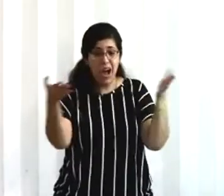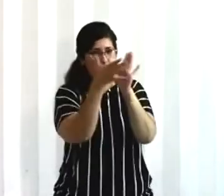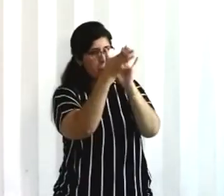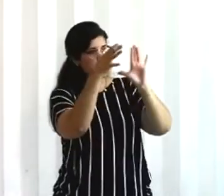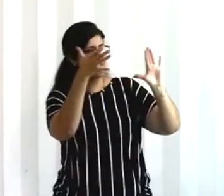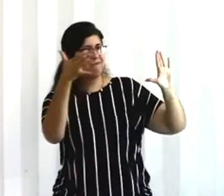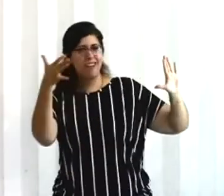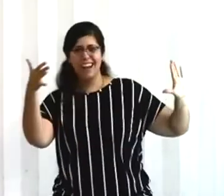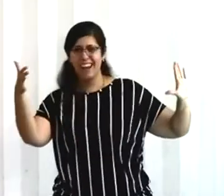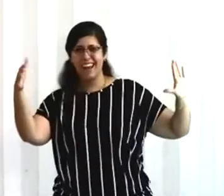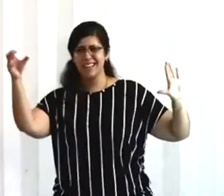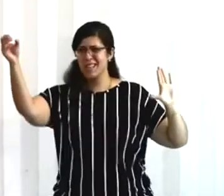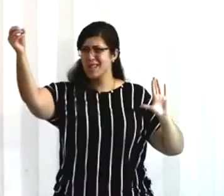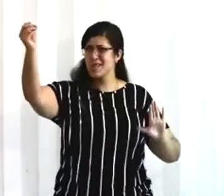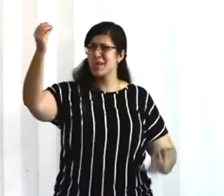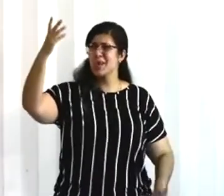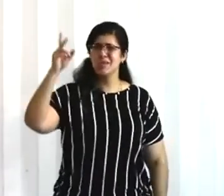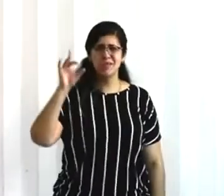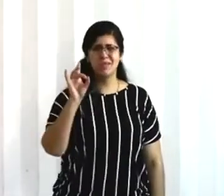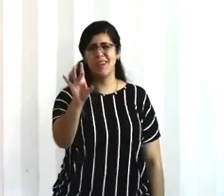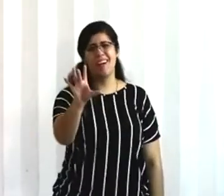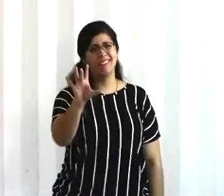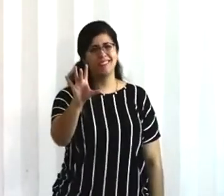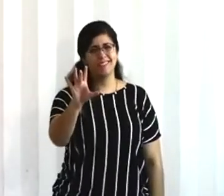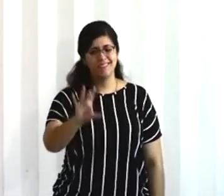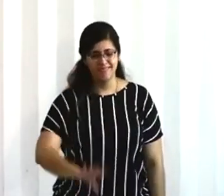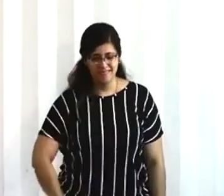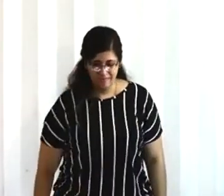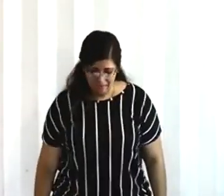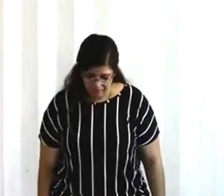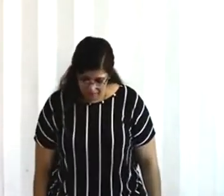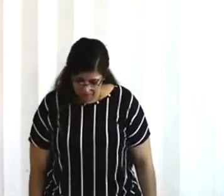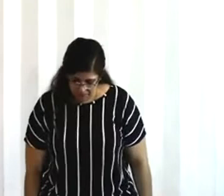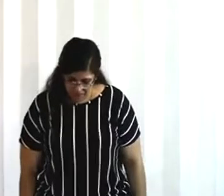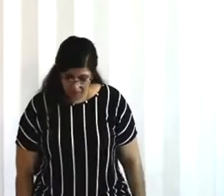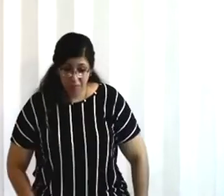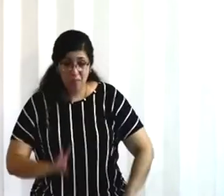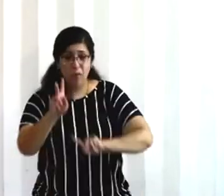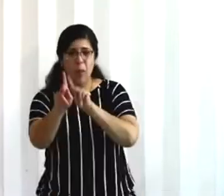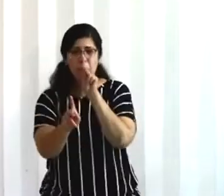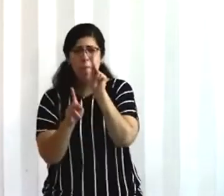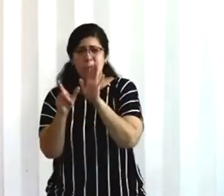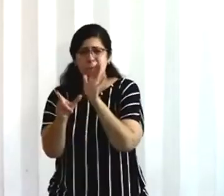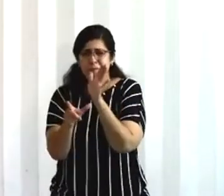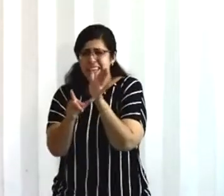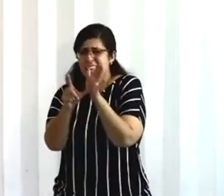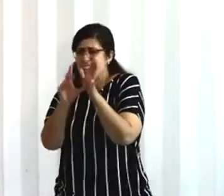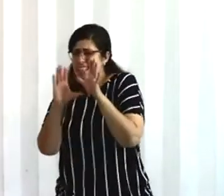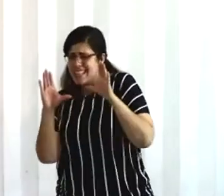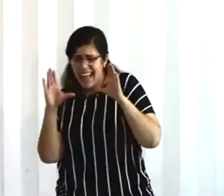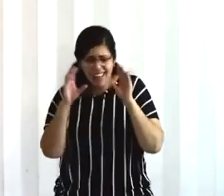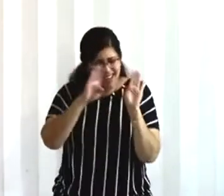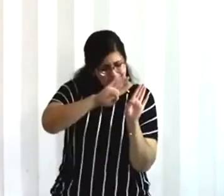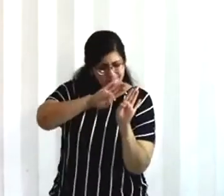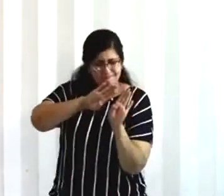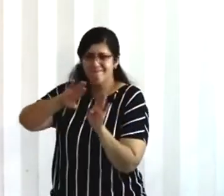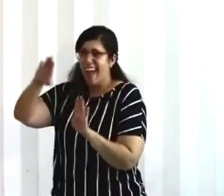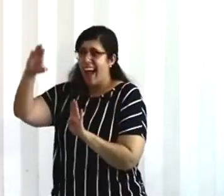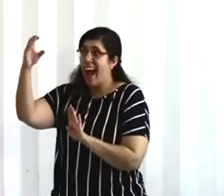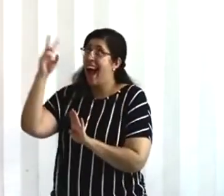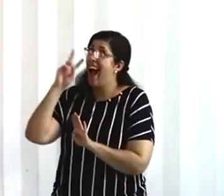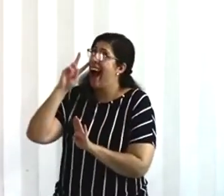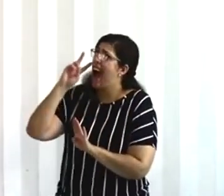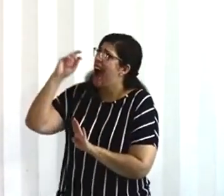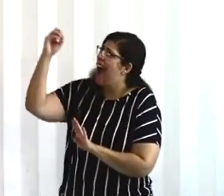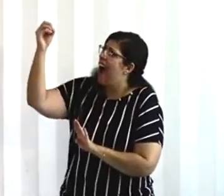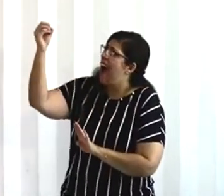escuridão. Lá em Mateus capítulo 4, versículo 16, o povo que vivia em trevas, diz o texto, viu a luz, porque eles viram